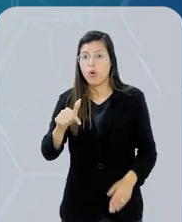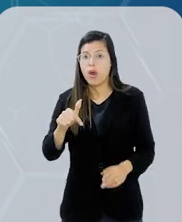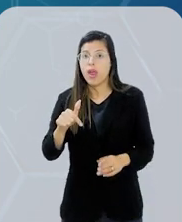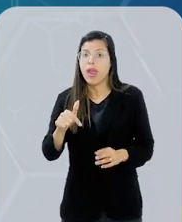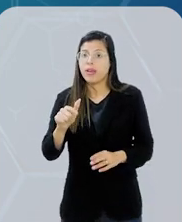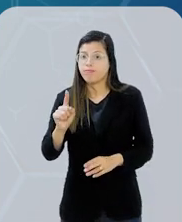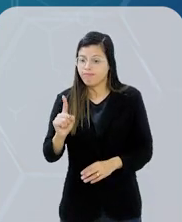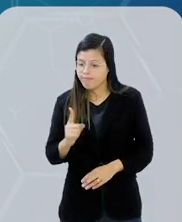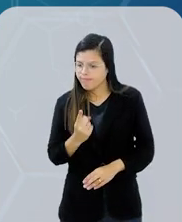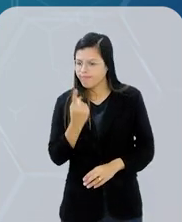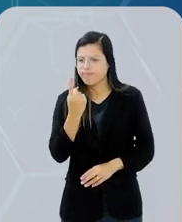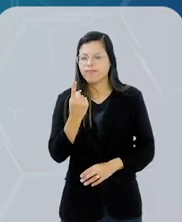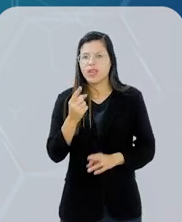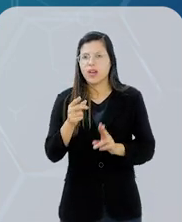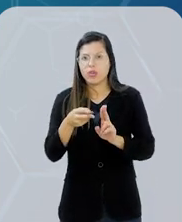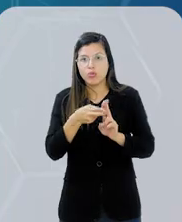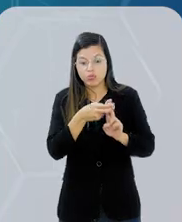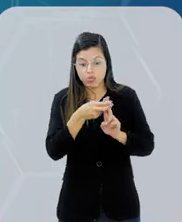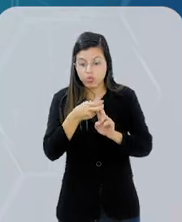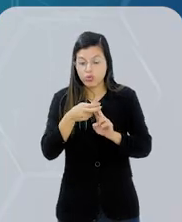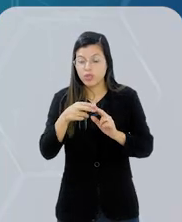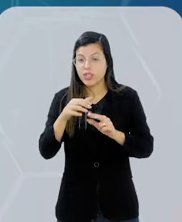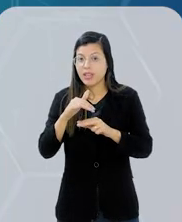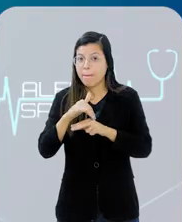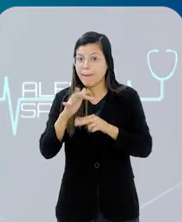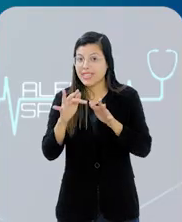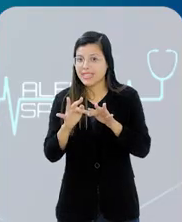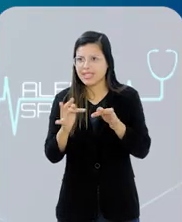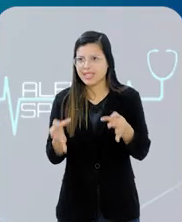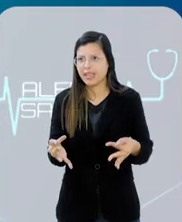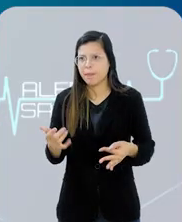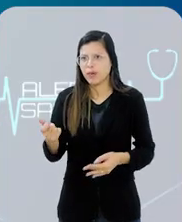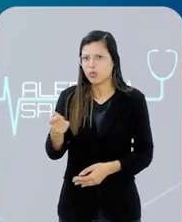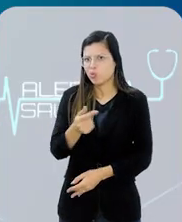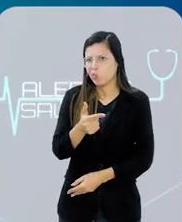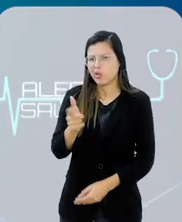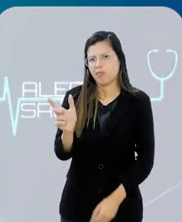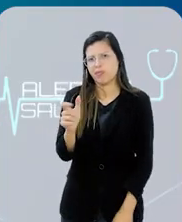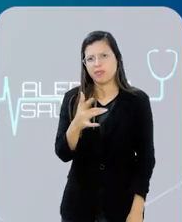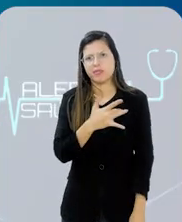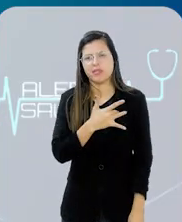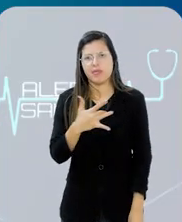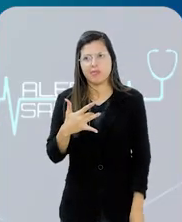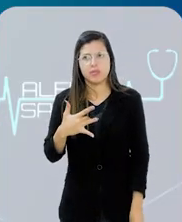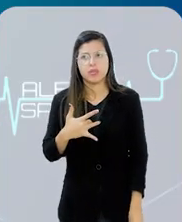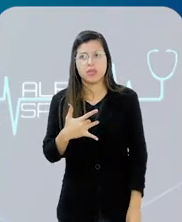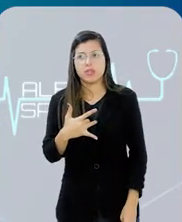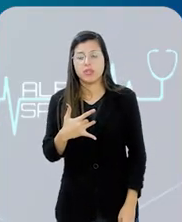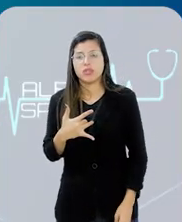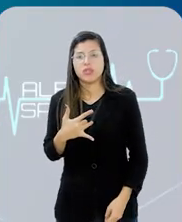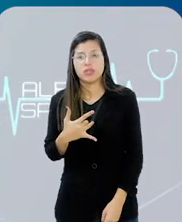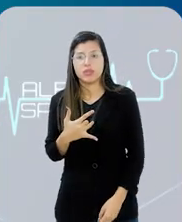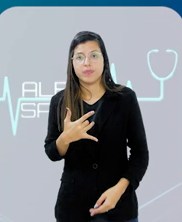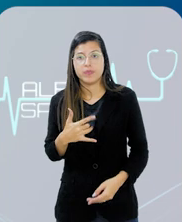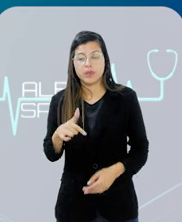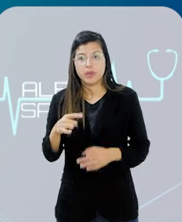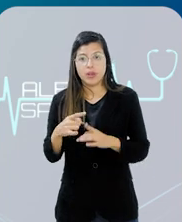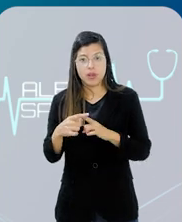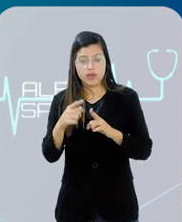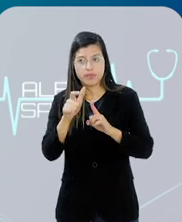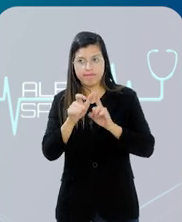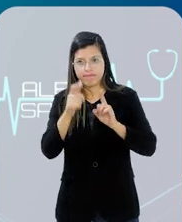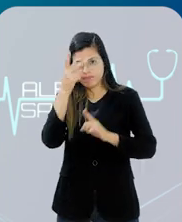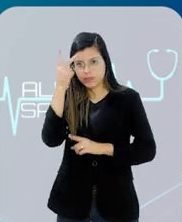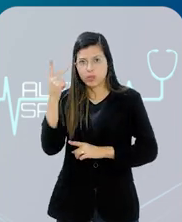caminho do SUS é mais fácil do que o caminho da saúde suplementar. É uma das poucas situações. Por quê? Essa paciente vai passar